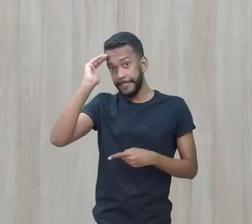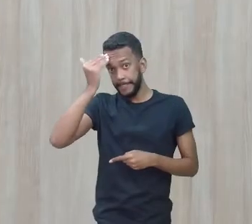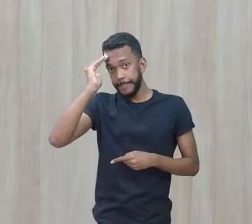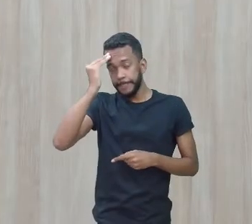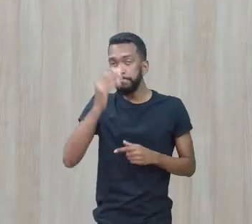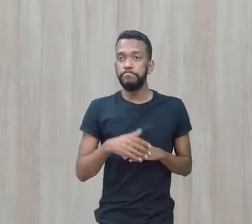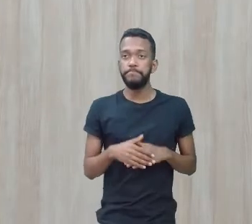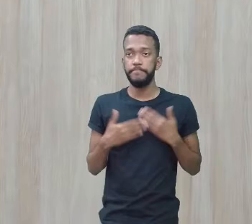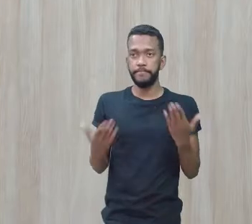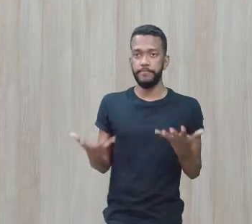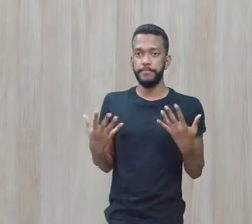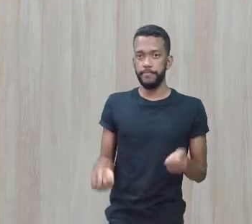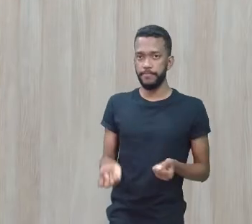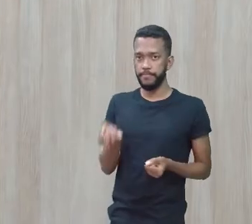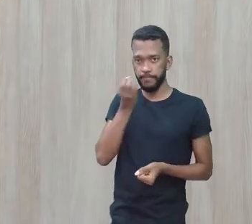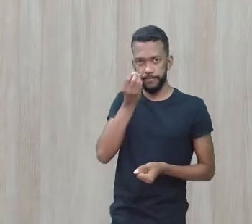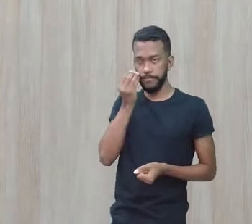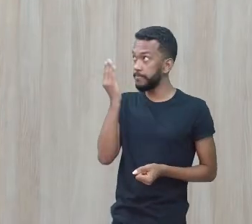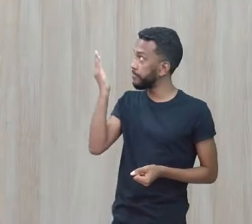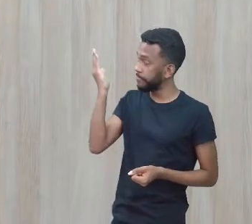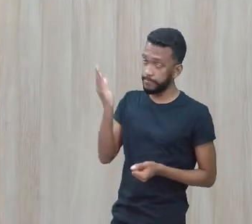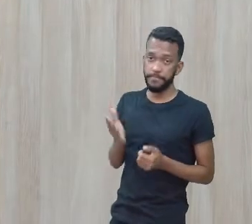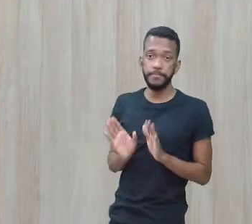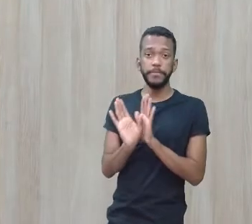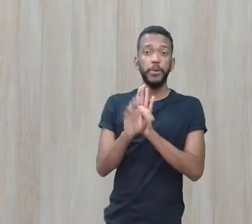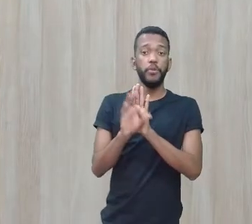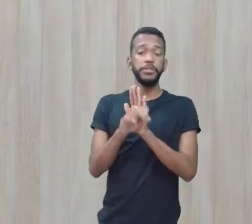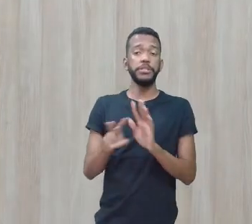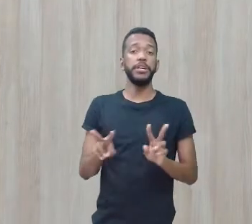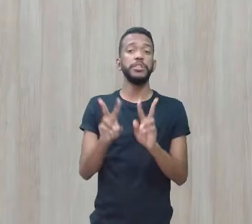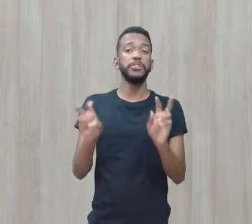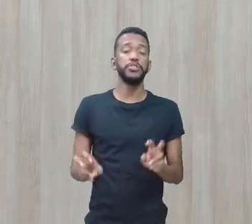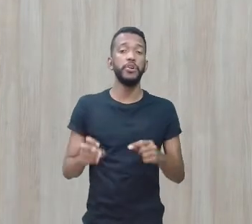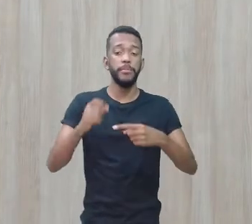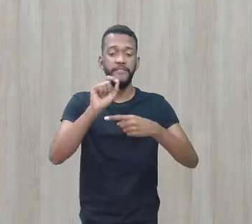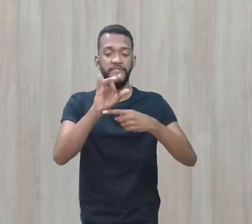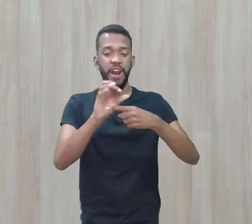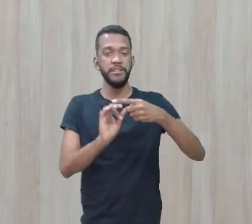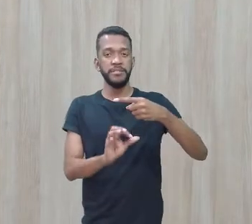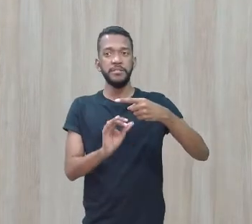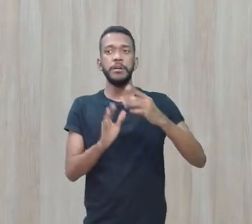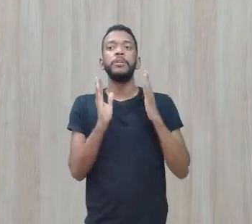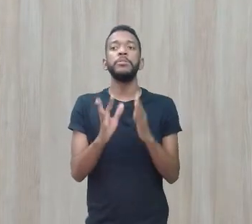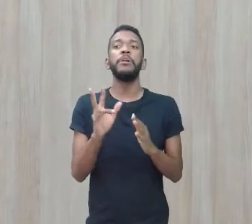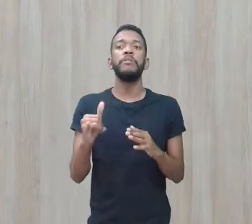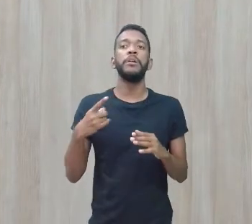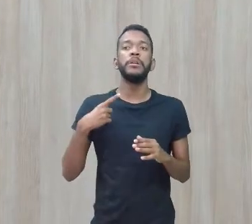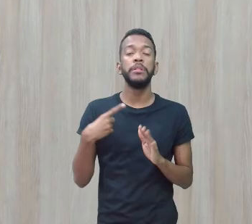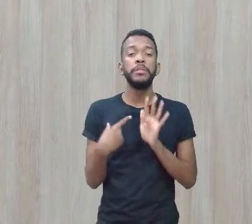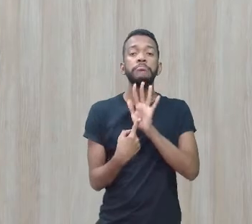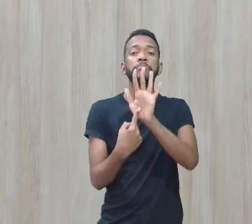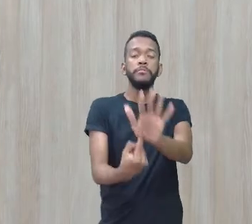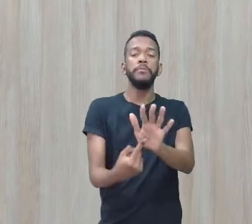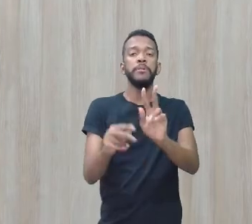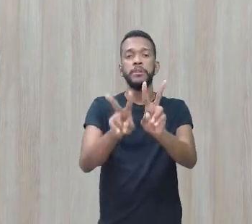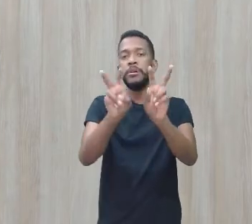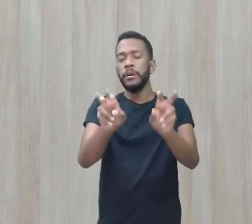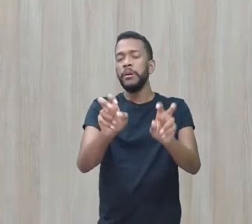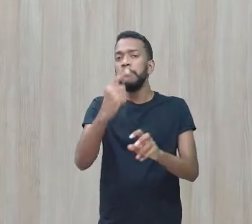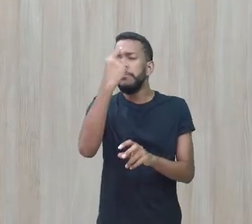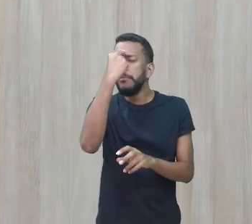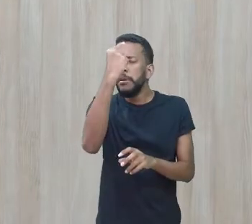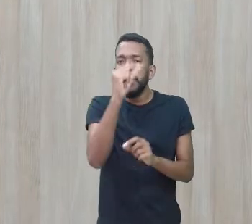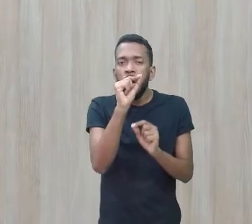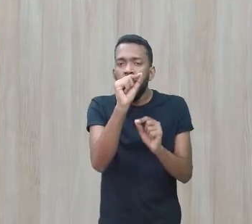observar aqui, ó. Hoje, para trazer o conceito de fração, a gente vai relacionar as possibilidades dessa ideia, porque